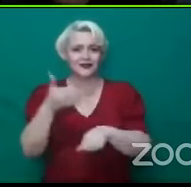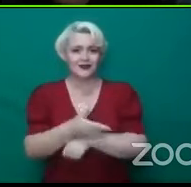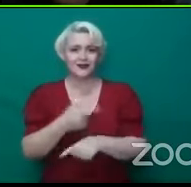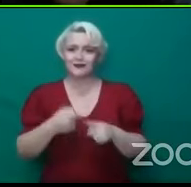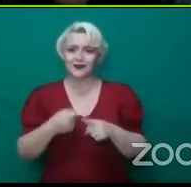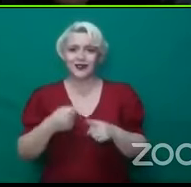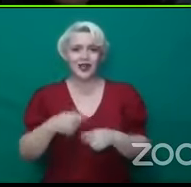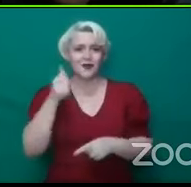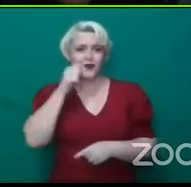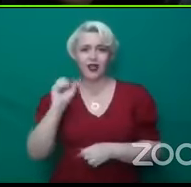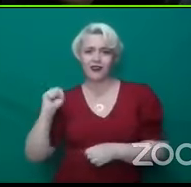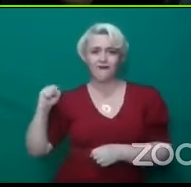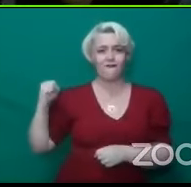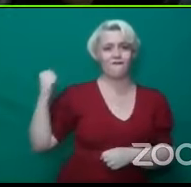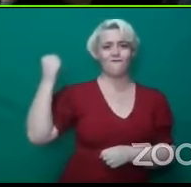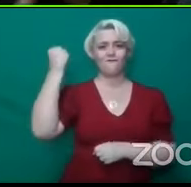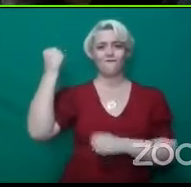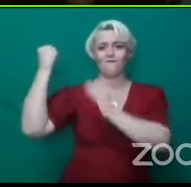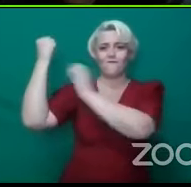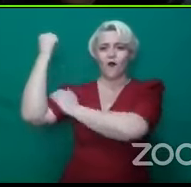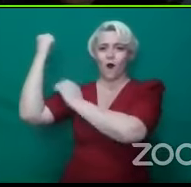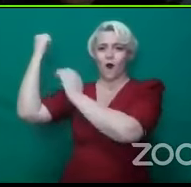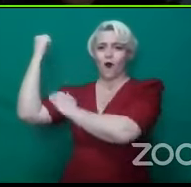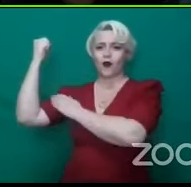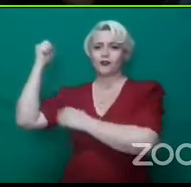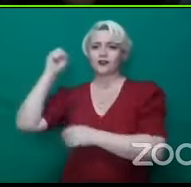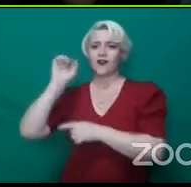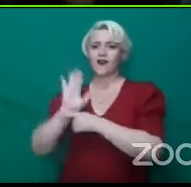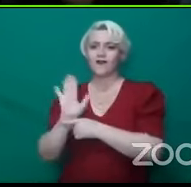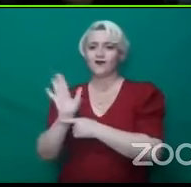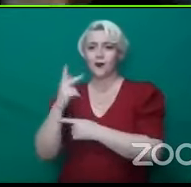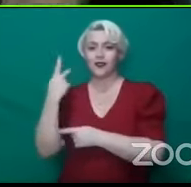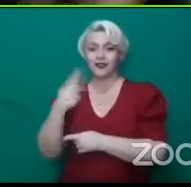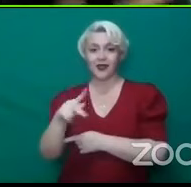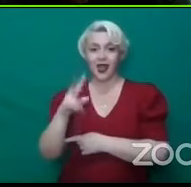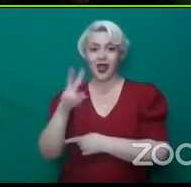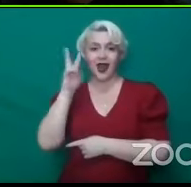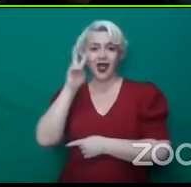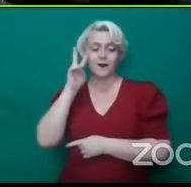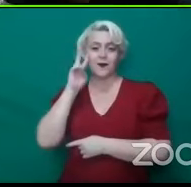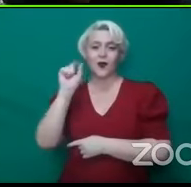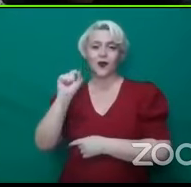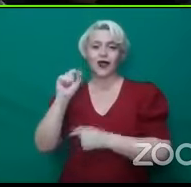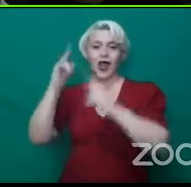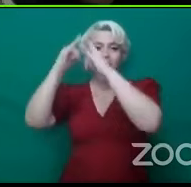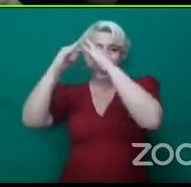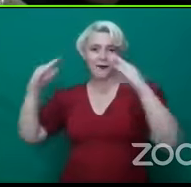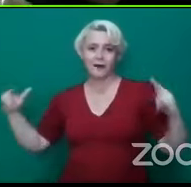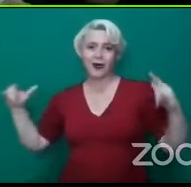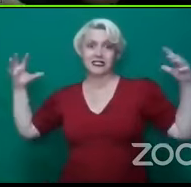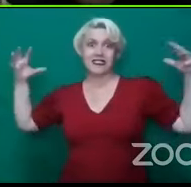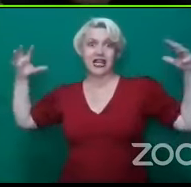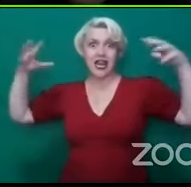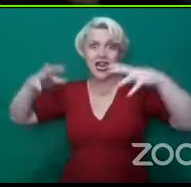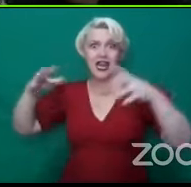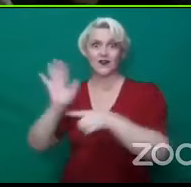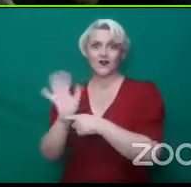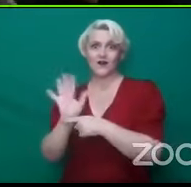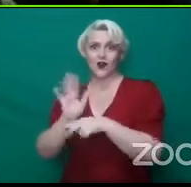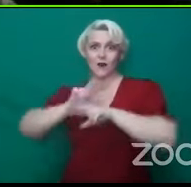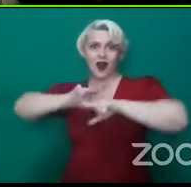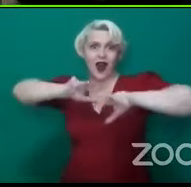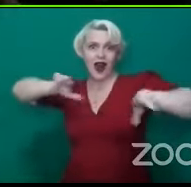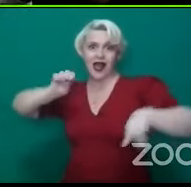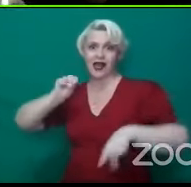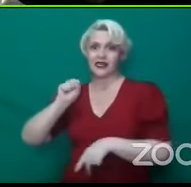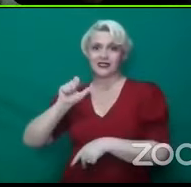muita força, né, cara? E o filme dela me lembrou muito Acampamento Sinistro, me lembrou muito aqueles filmes slasher,